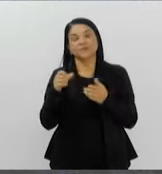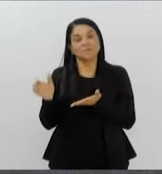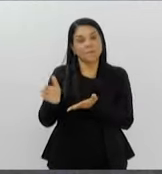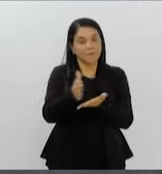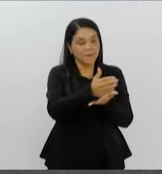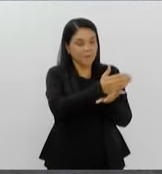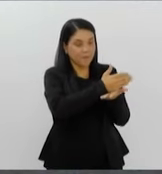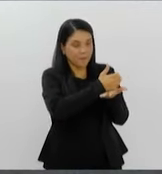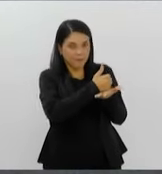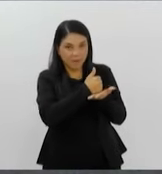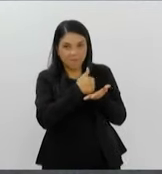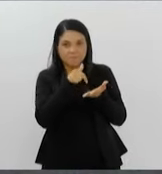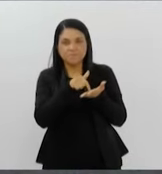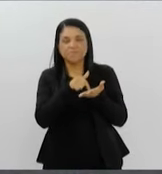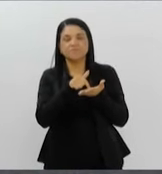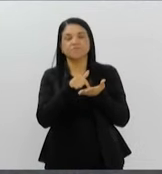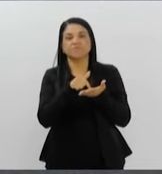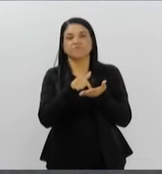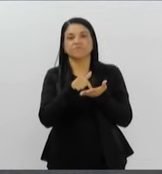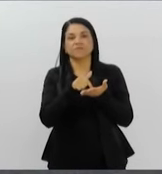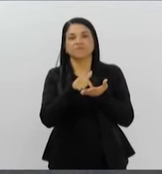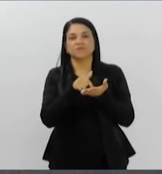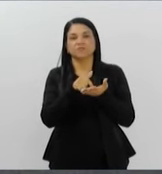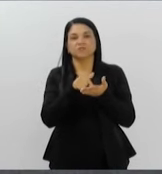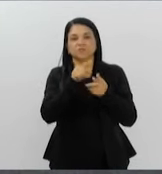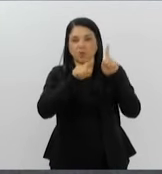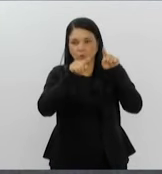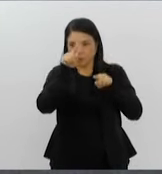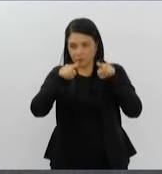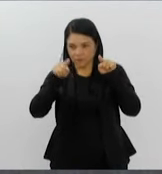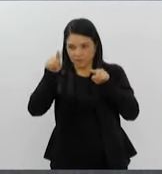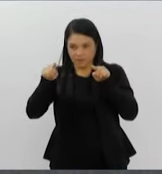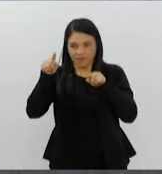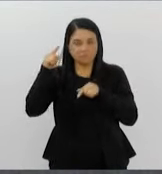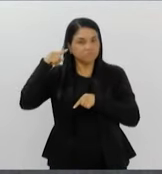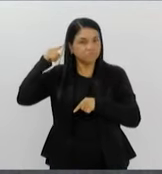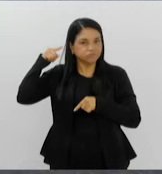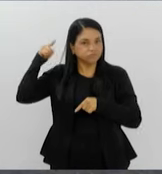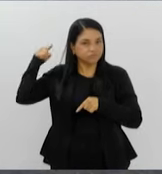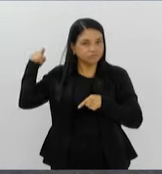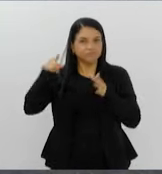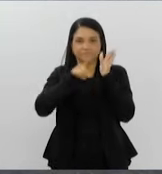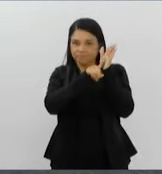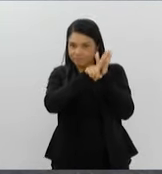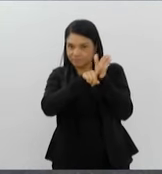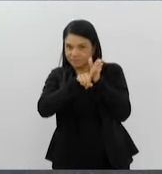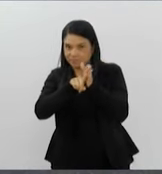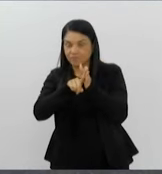levantamentos de audiometria, os porteiros dos prédios,